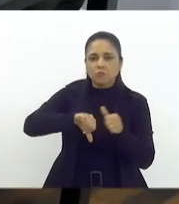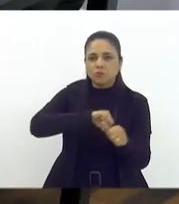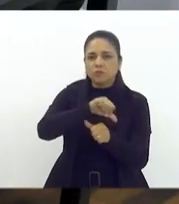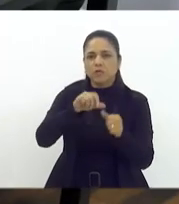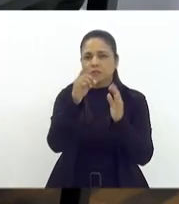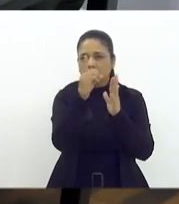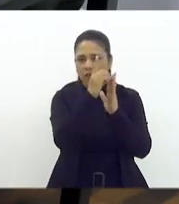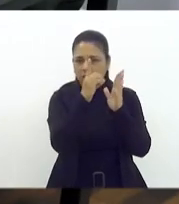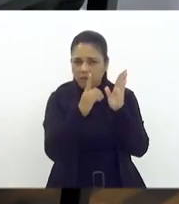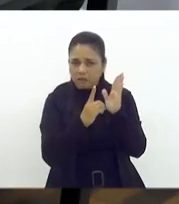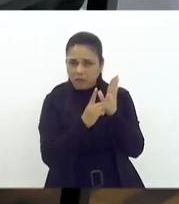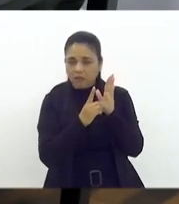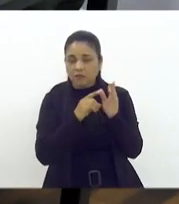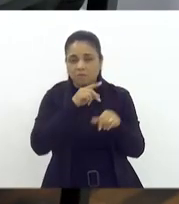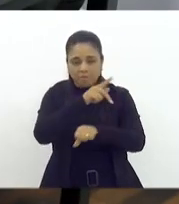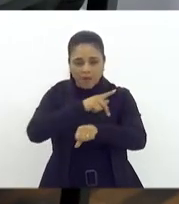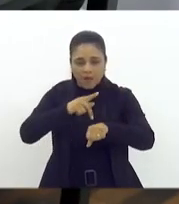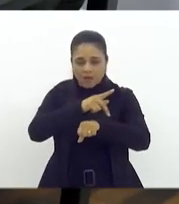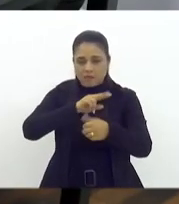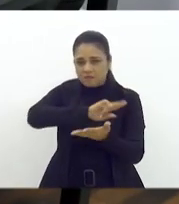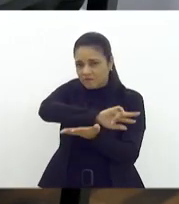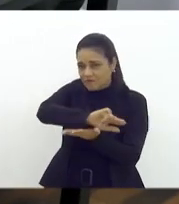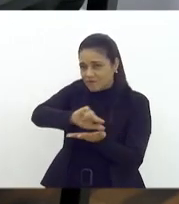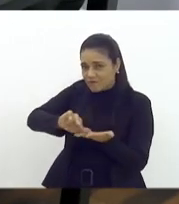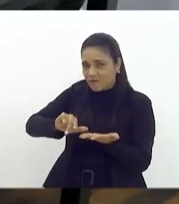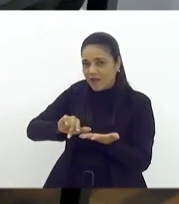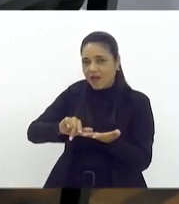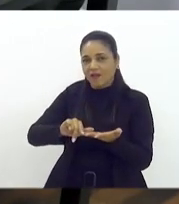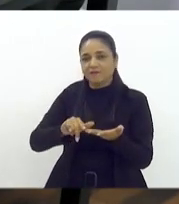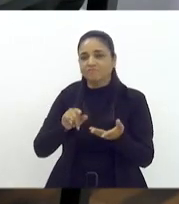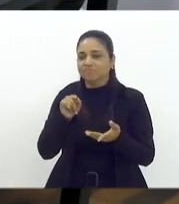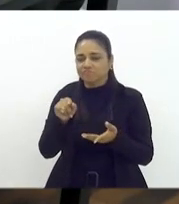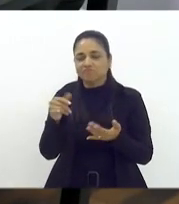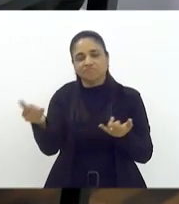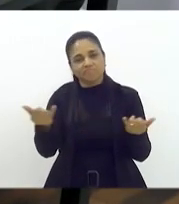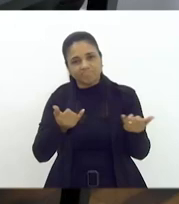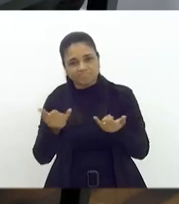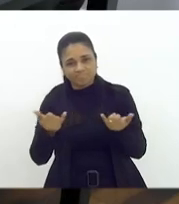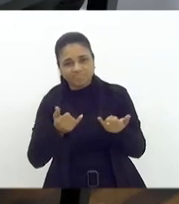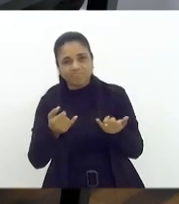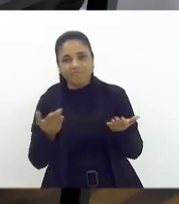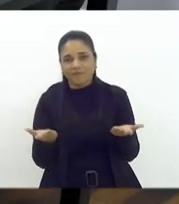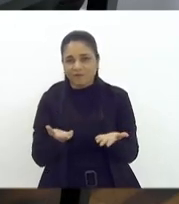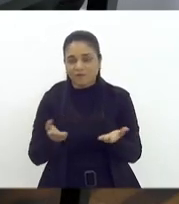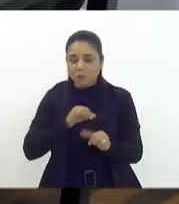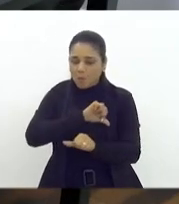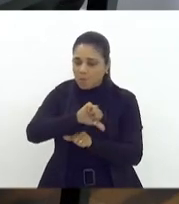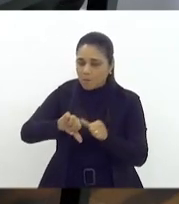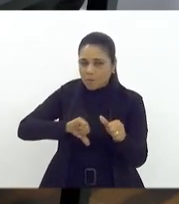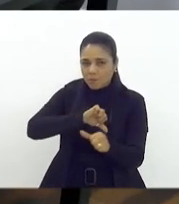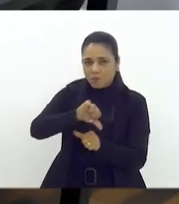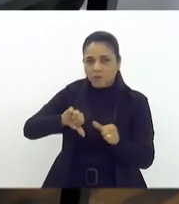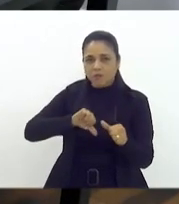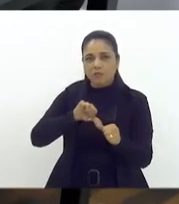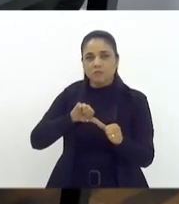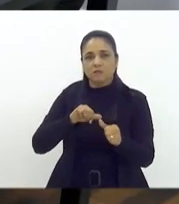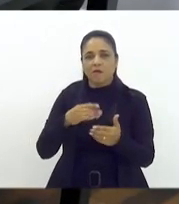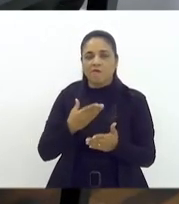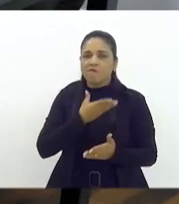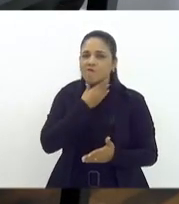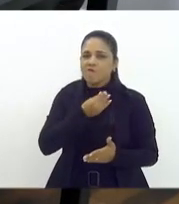várias décadas em vários países no sentido justamente do que a senhora mencionou de mudanças para evitar que falso